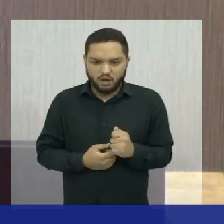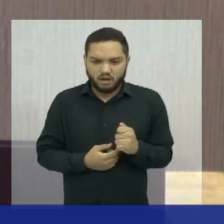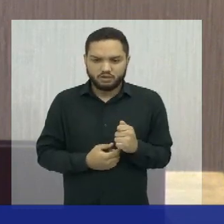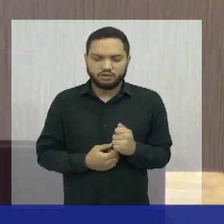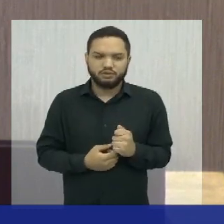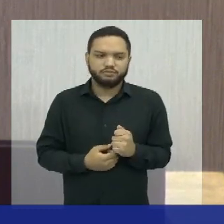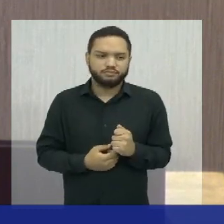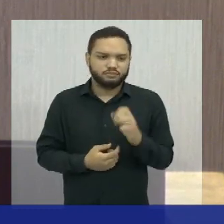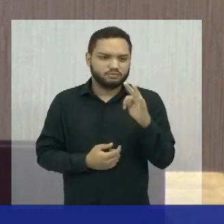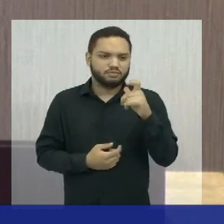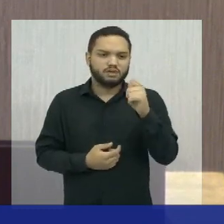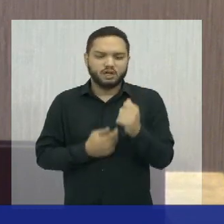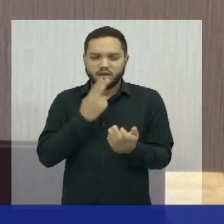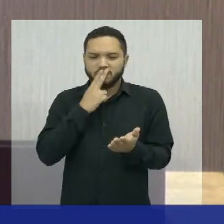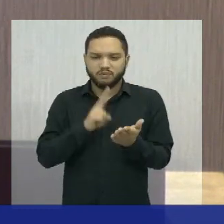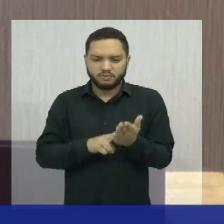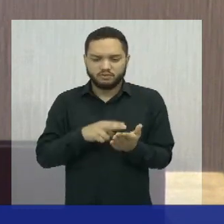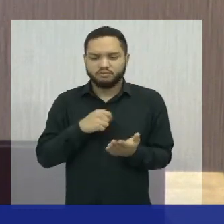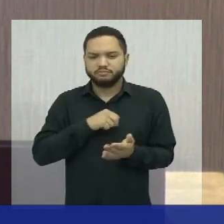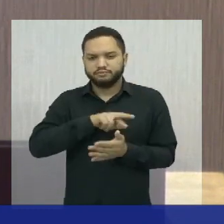gente.